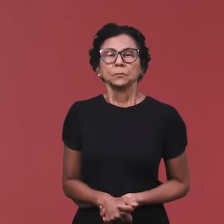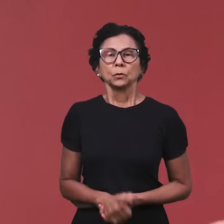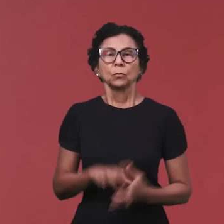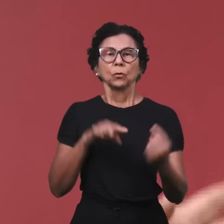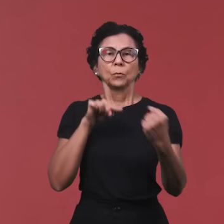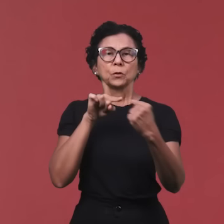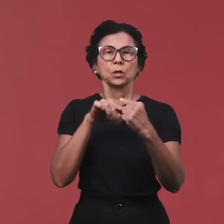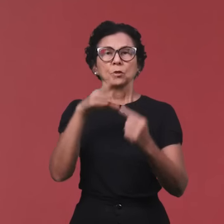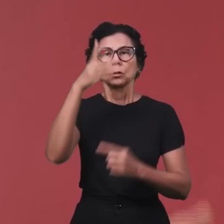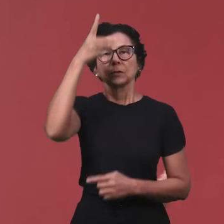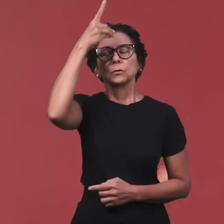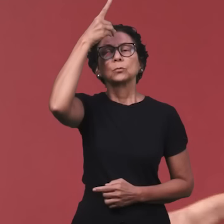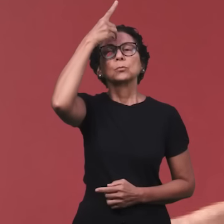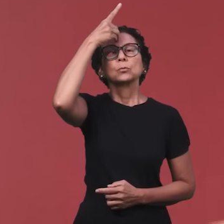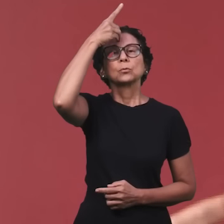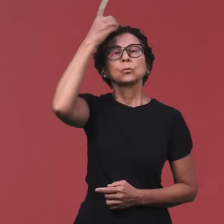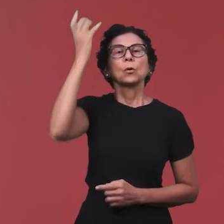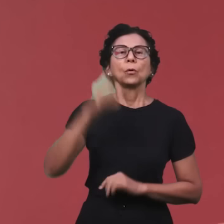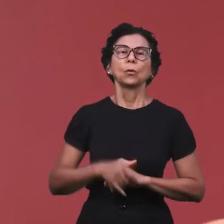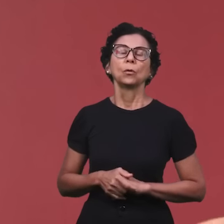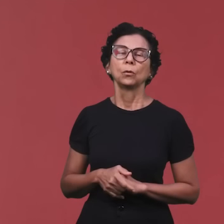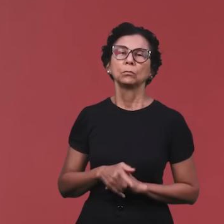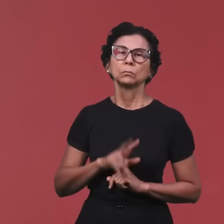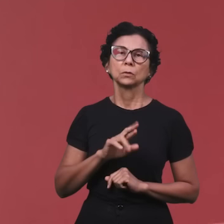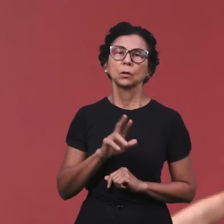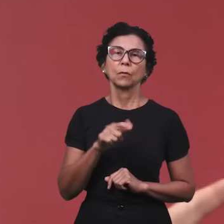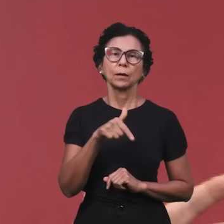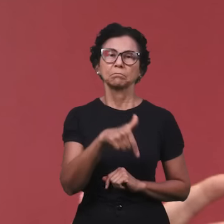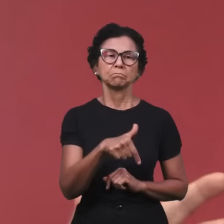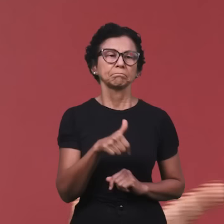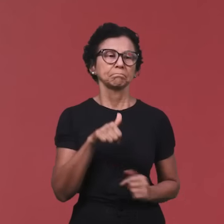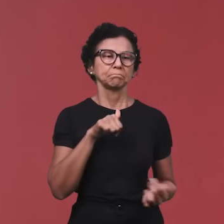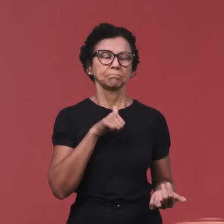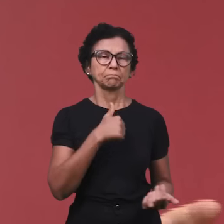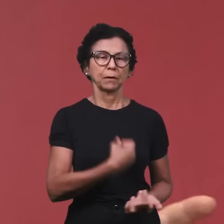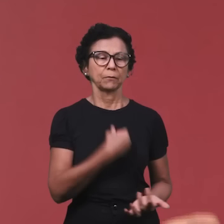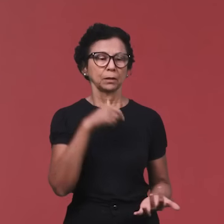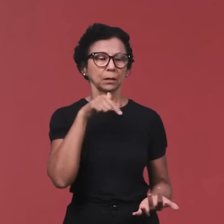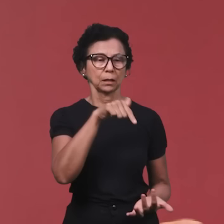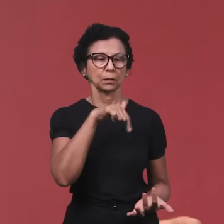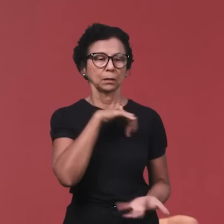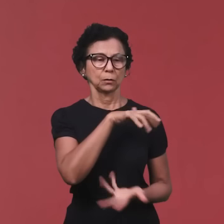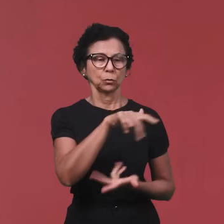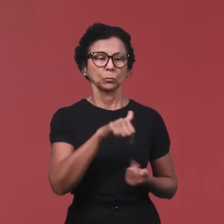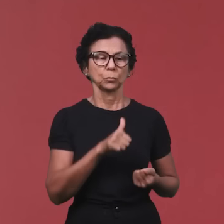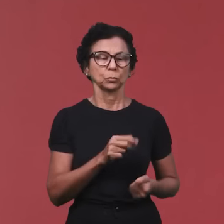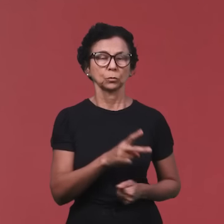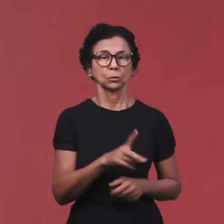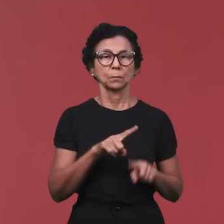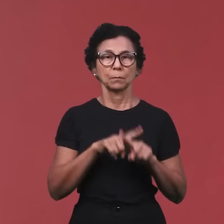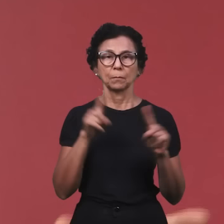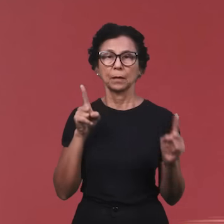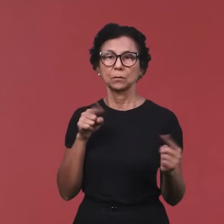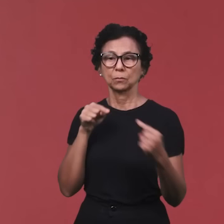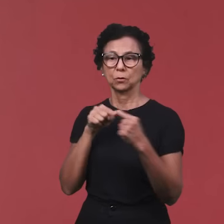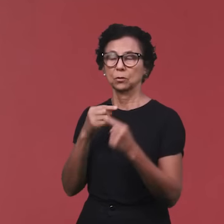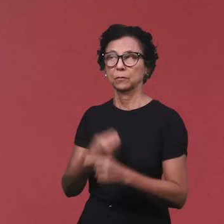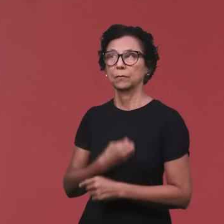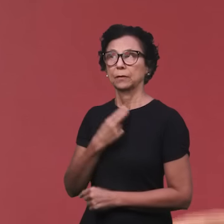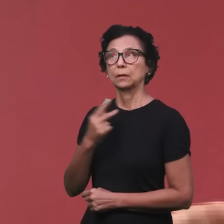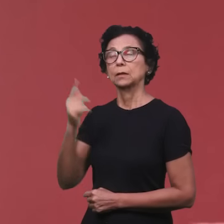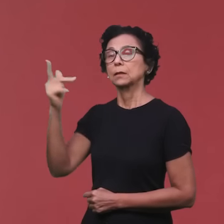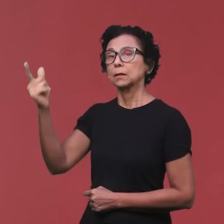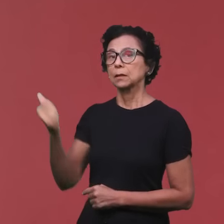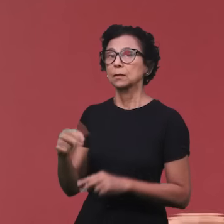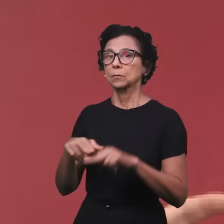útil não é para esta vida. Não existe finalidade útil para esta vida. A finalidade útil é para aquilo que é da eternidade. Por isso que a